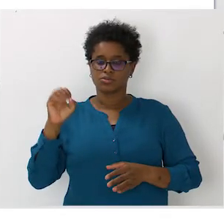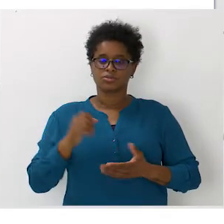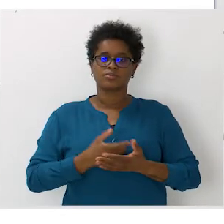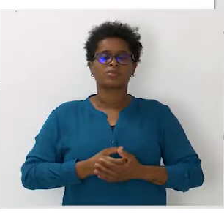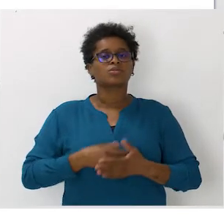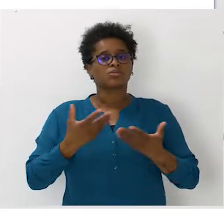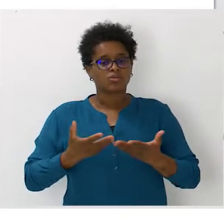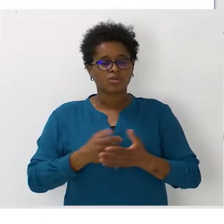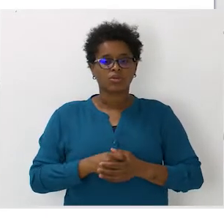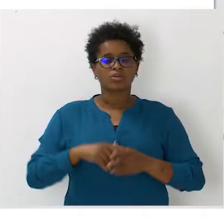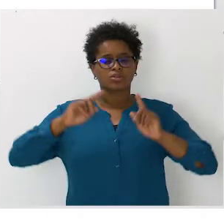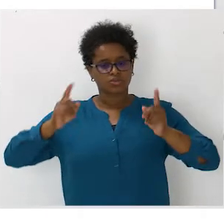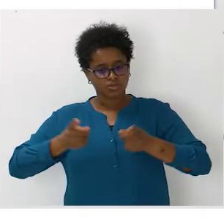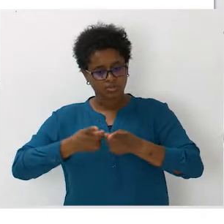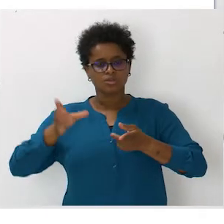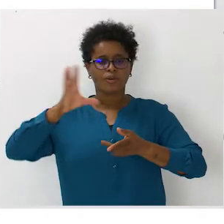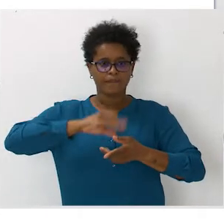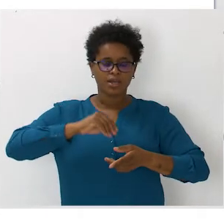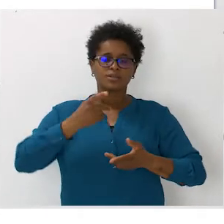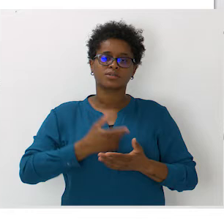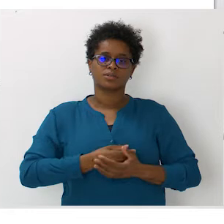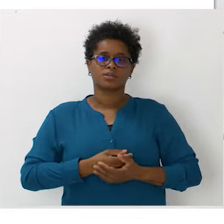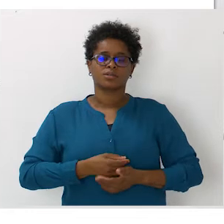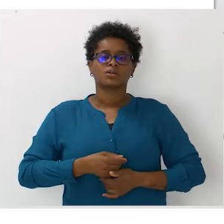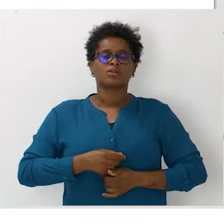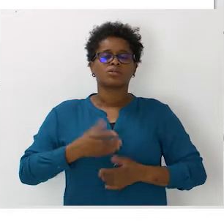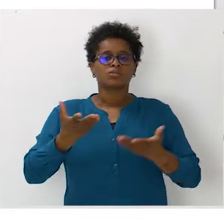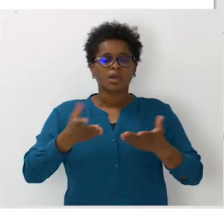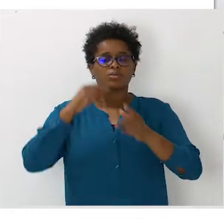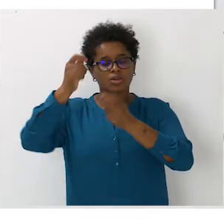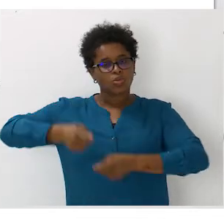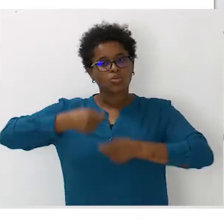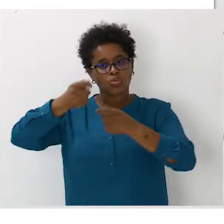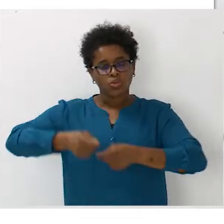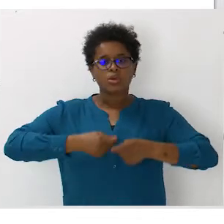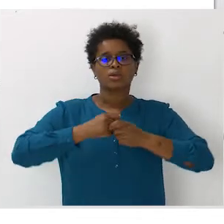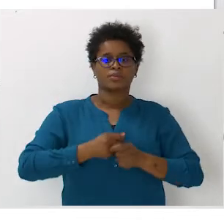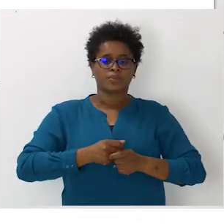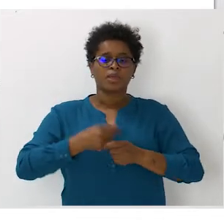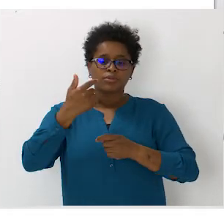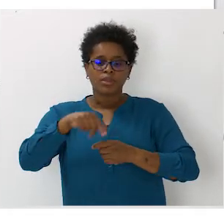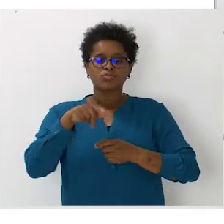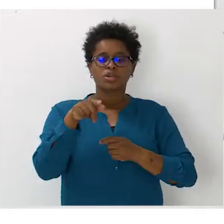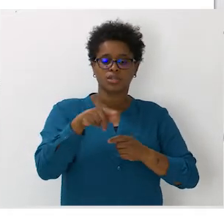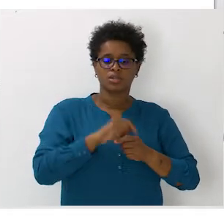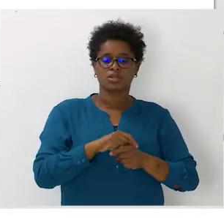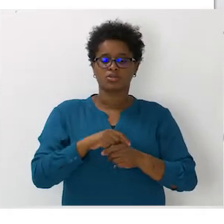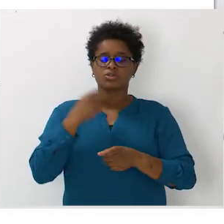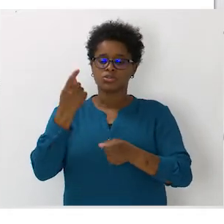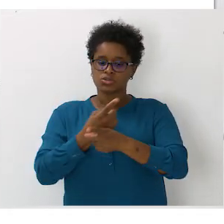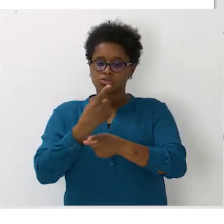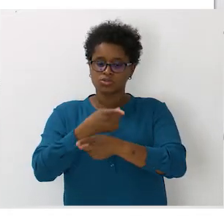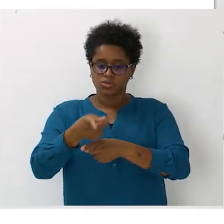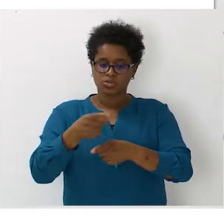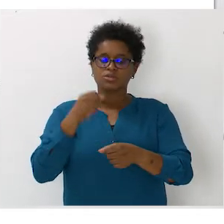Portanto, sintetizando ainda mais, no ramo da agricultura, temos ali os produtos